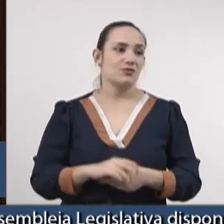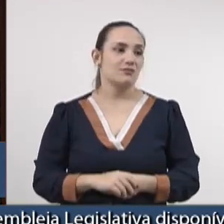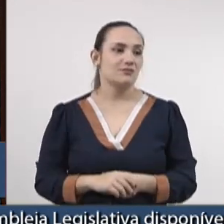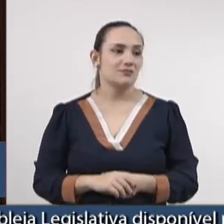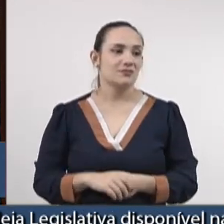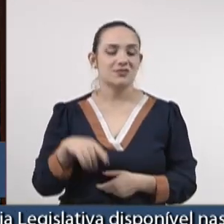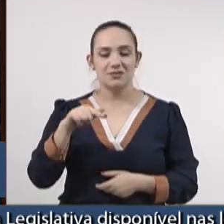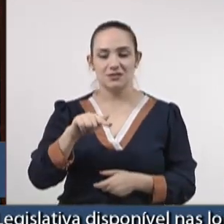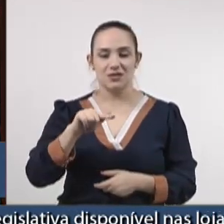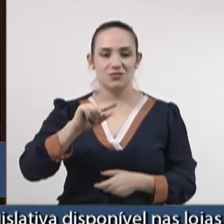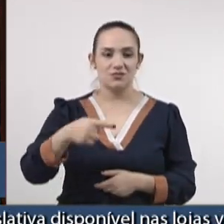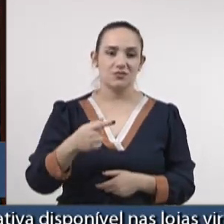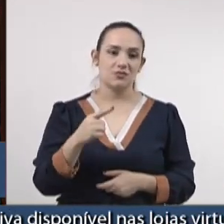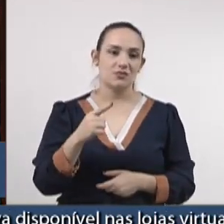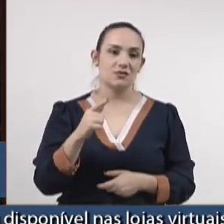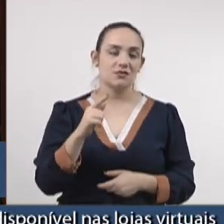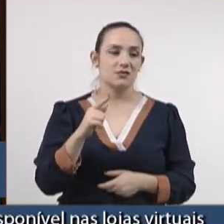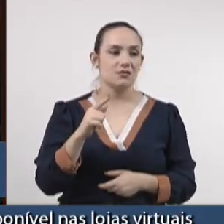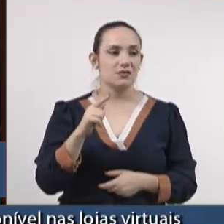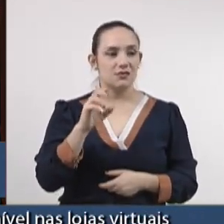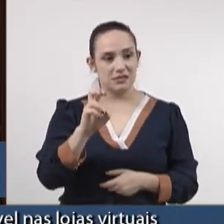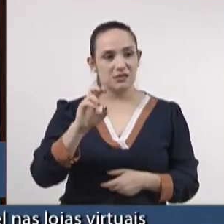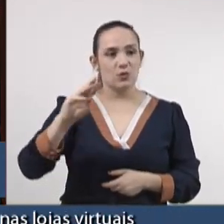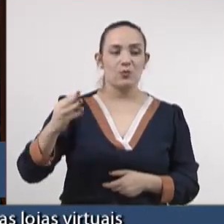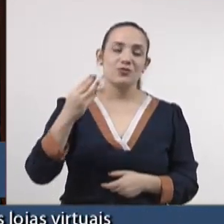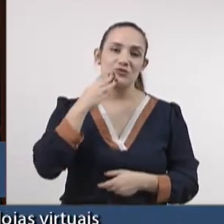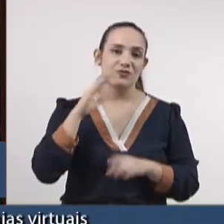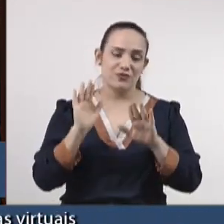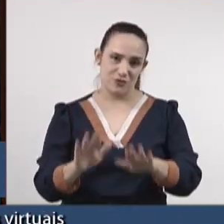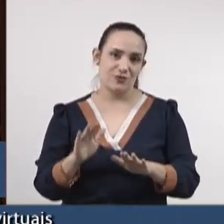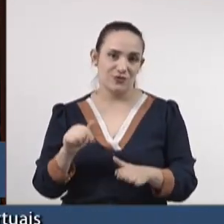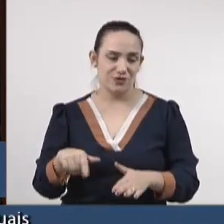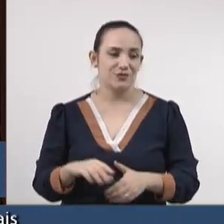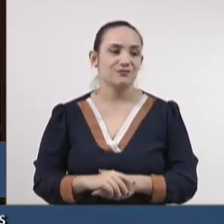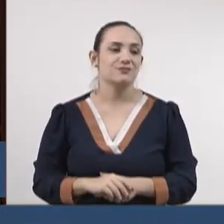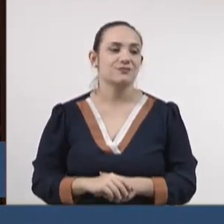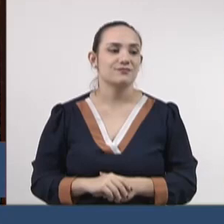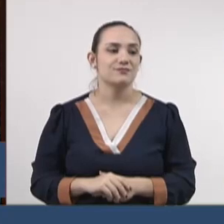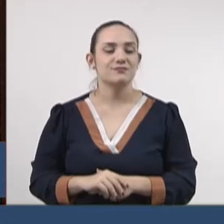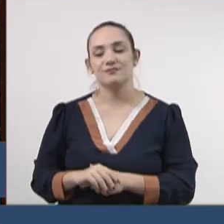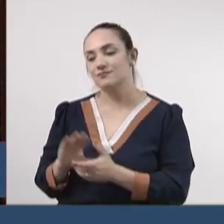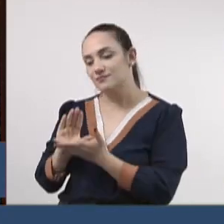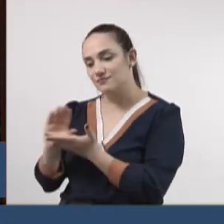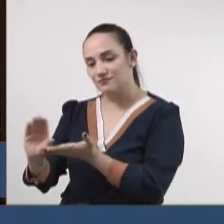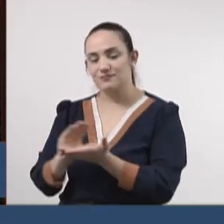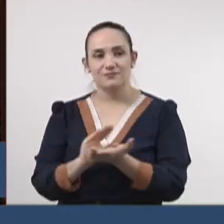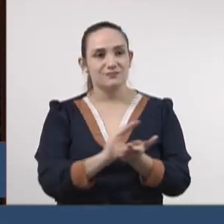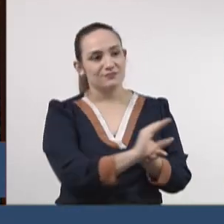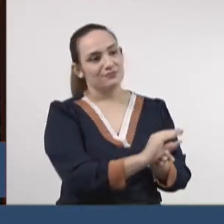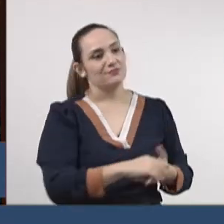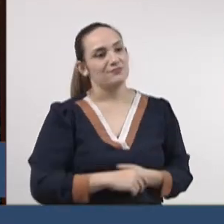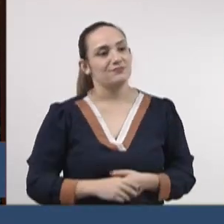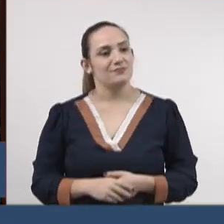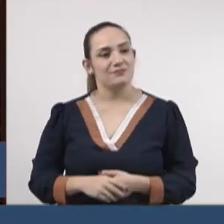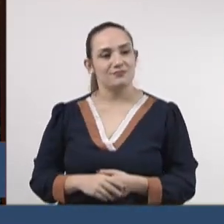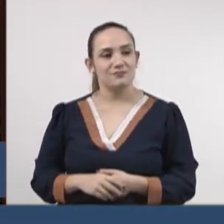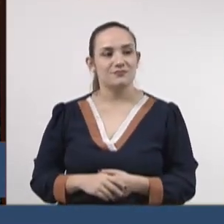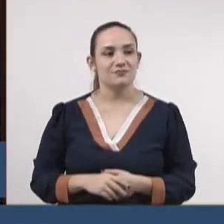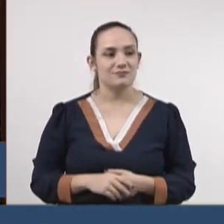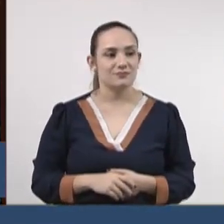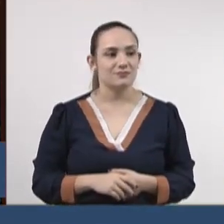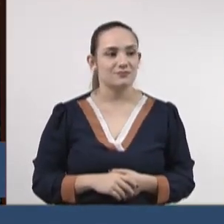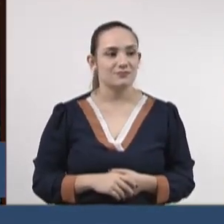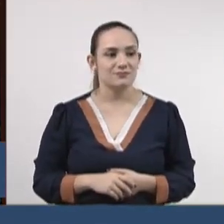7 milhões e meio foram doados foram destinados diretamente na declaração um pouco mais